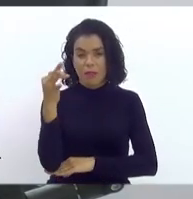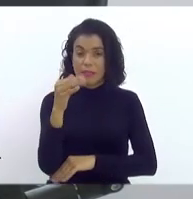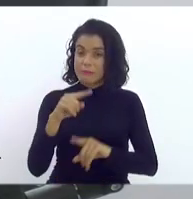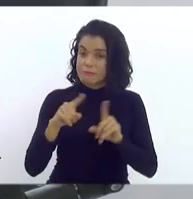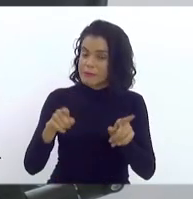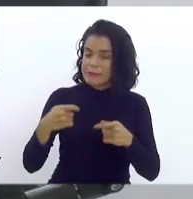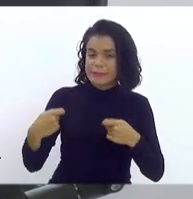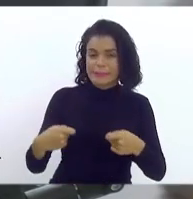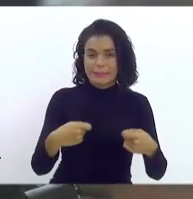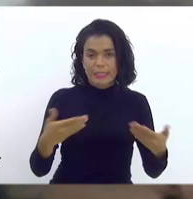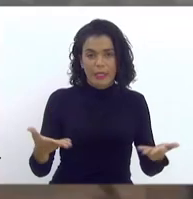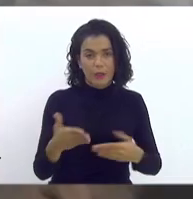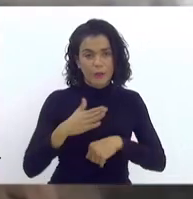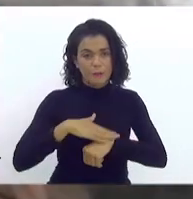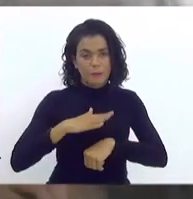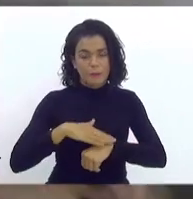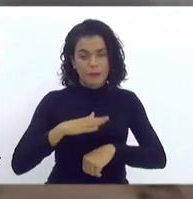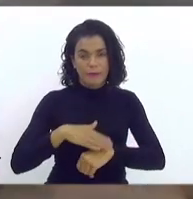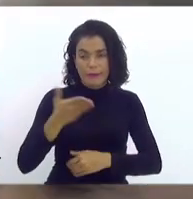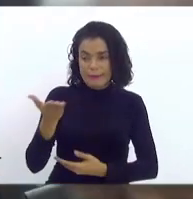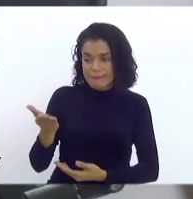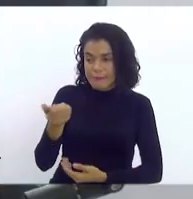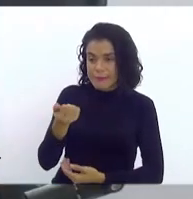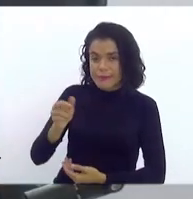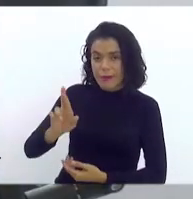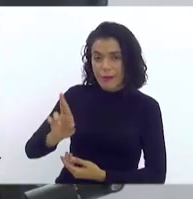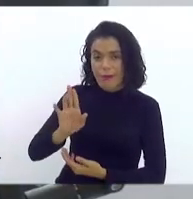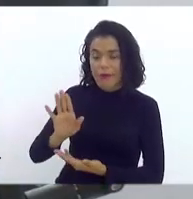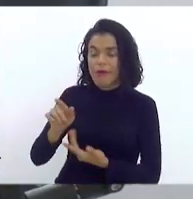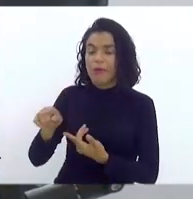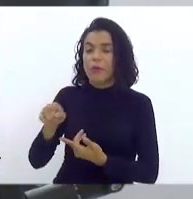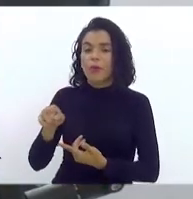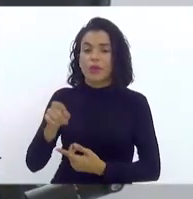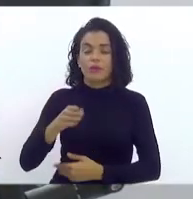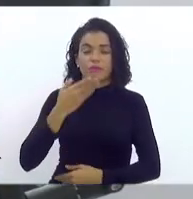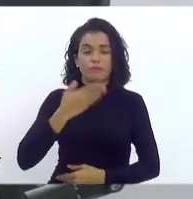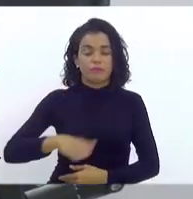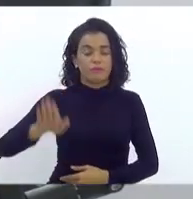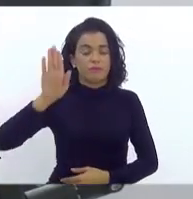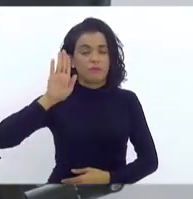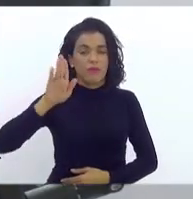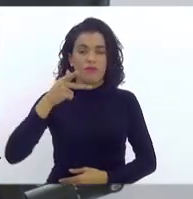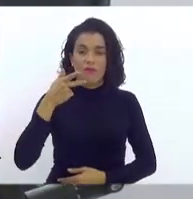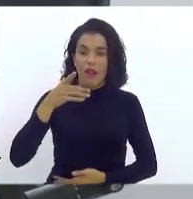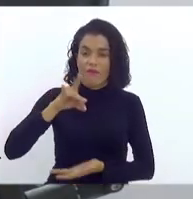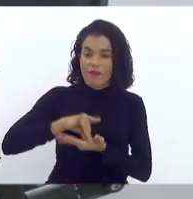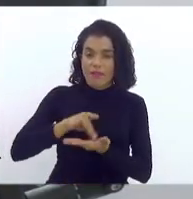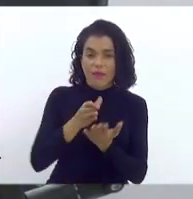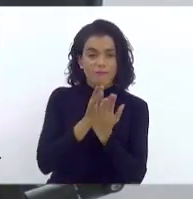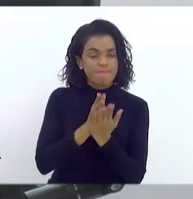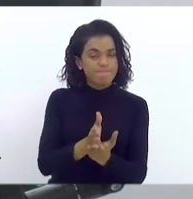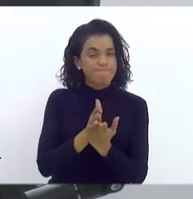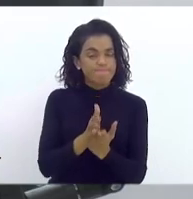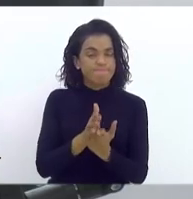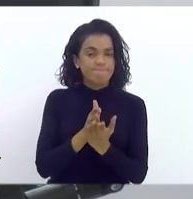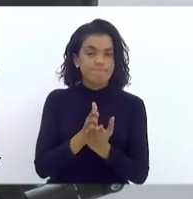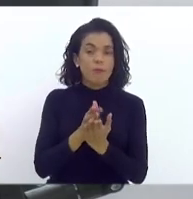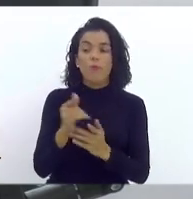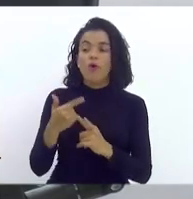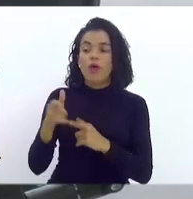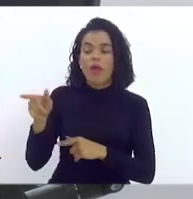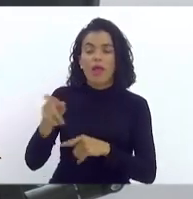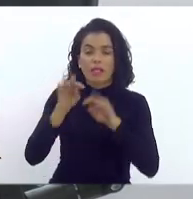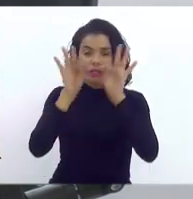momento que Vossa Excelência possa fazer aqui firmar o compromisso de falar a verdade, porque está nessa CPI na qualidade de